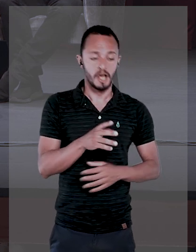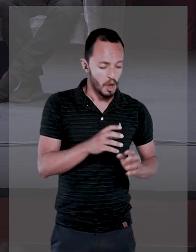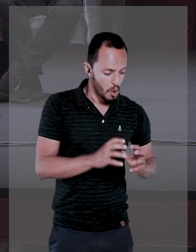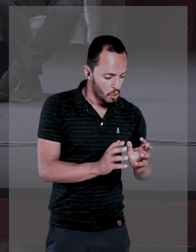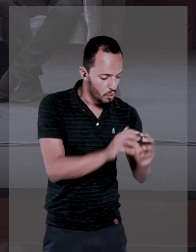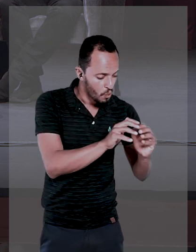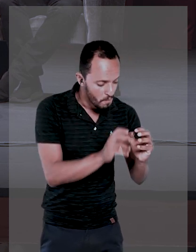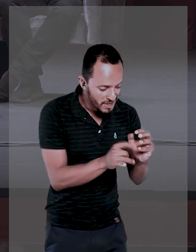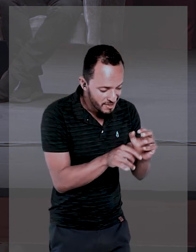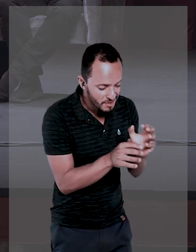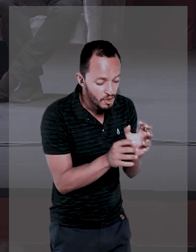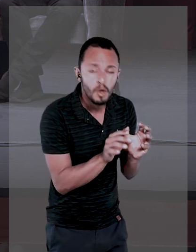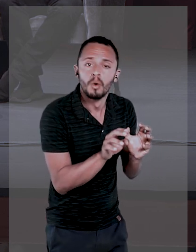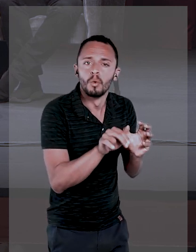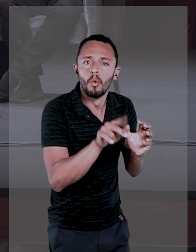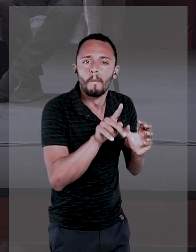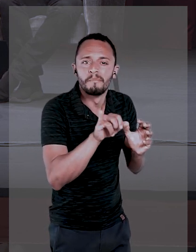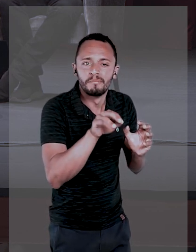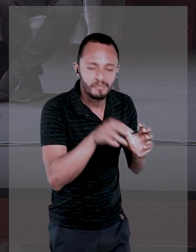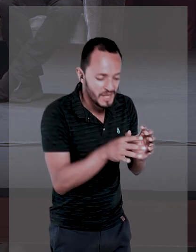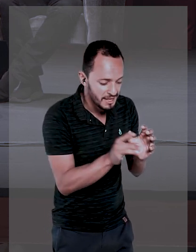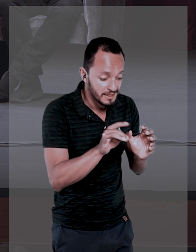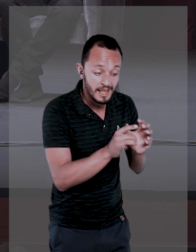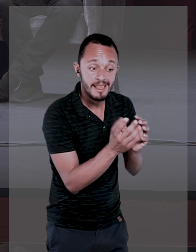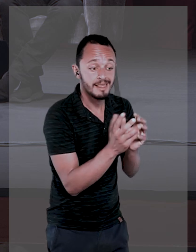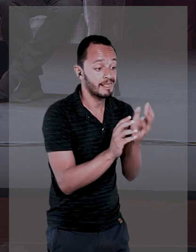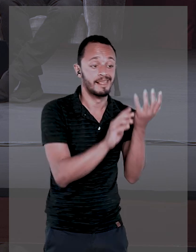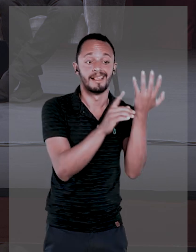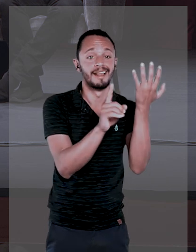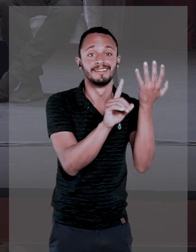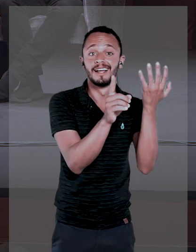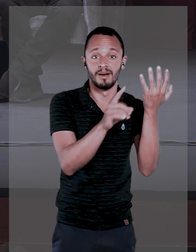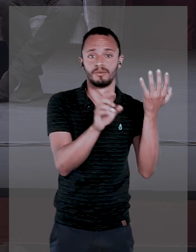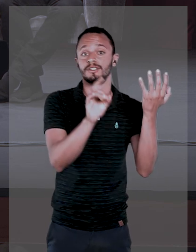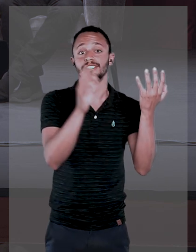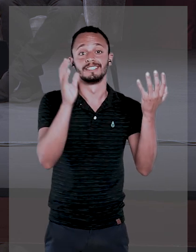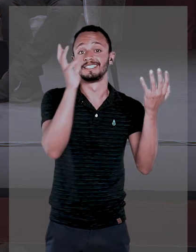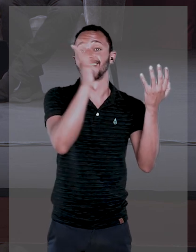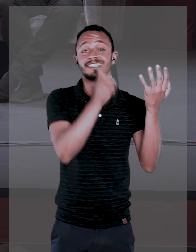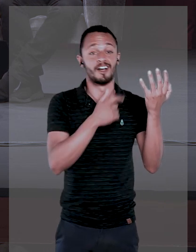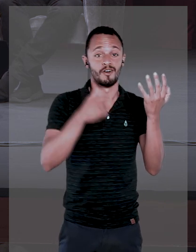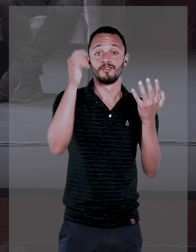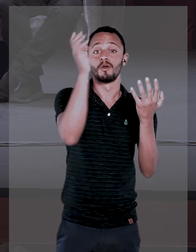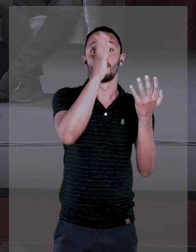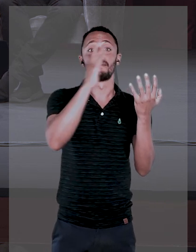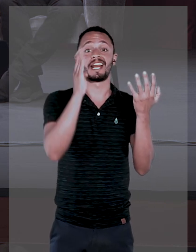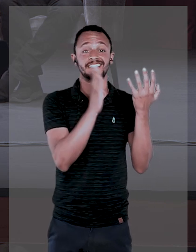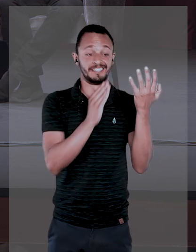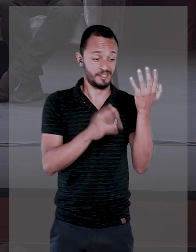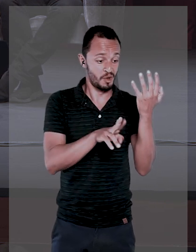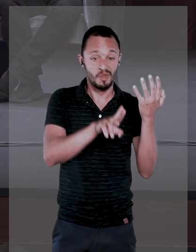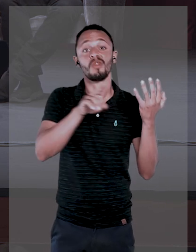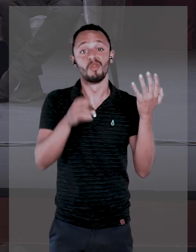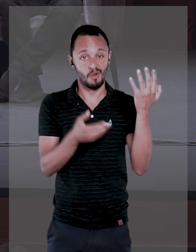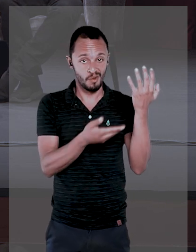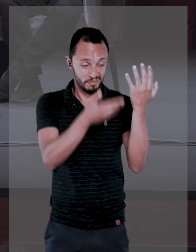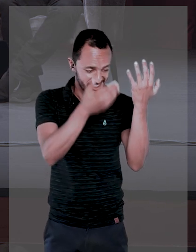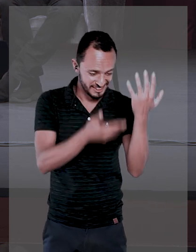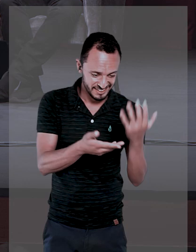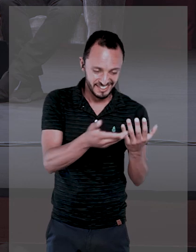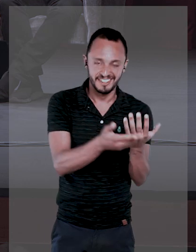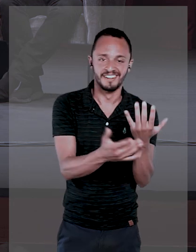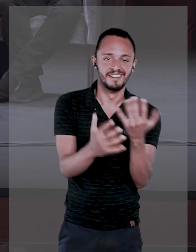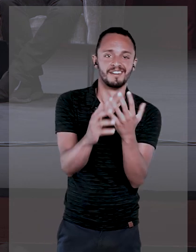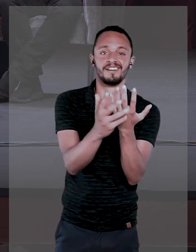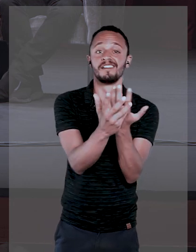Cantou violão nacional, cupim já não dá nesse pau. Árvore tão desigual, salve o Brasil, nome